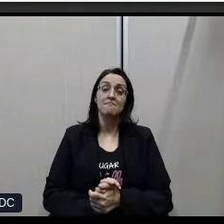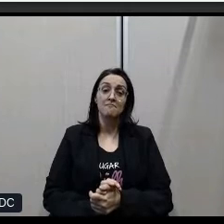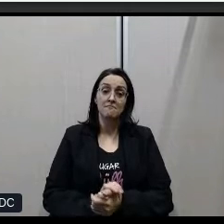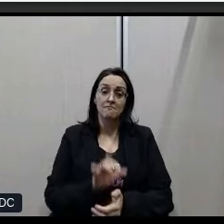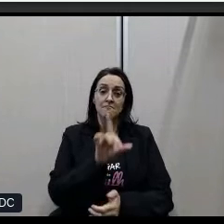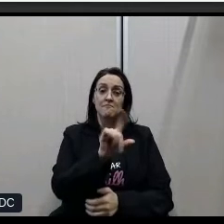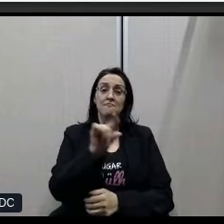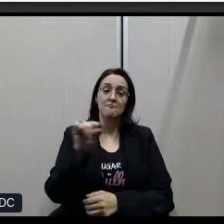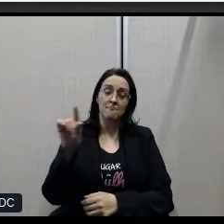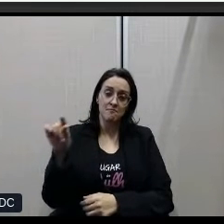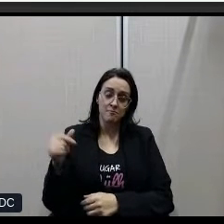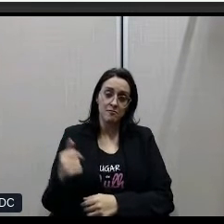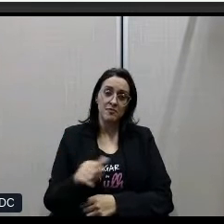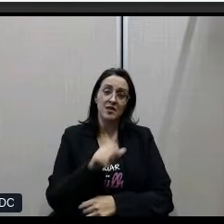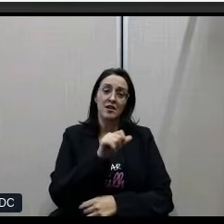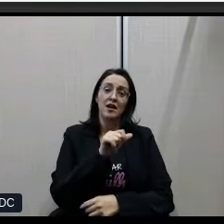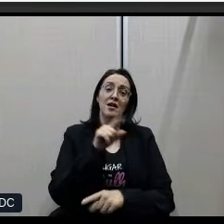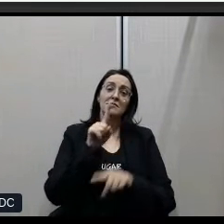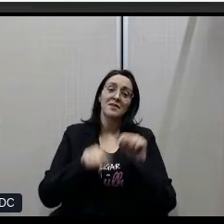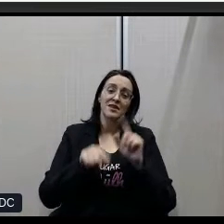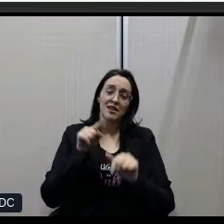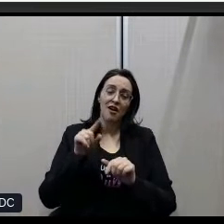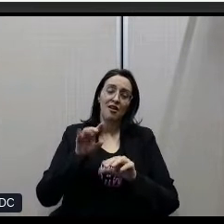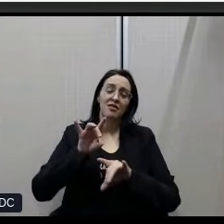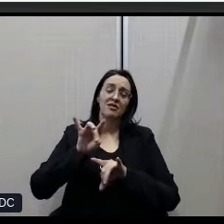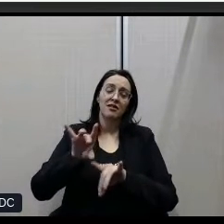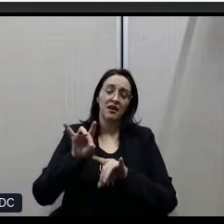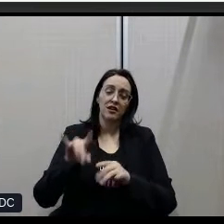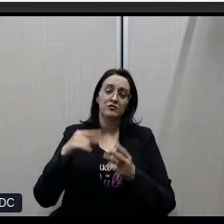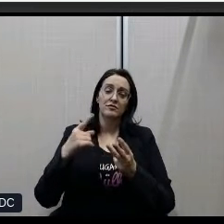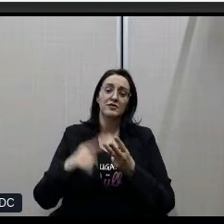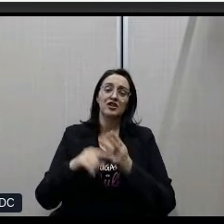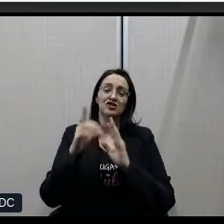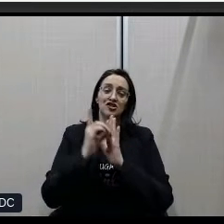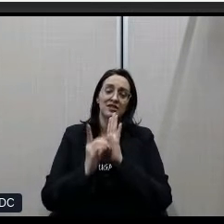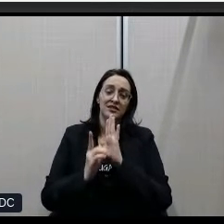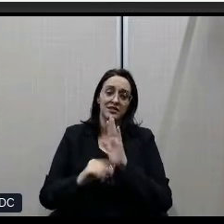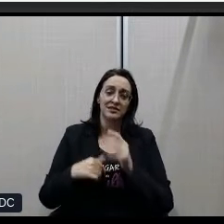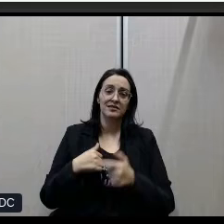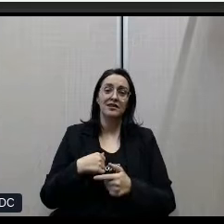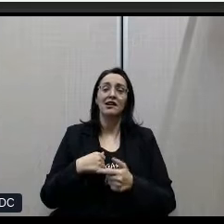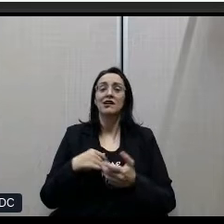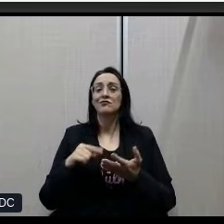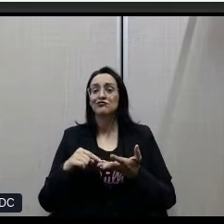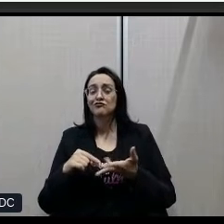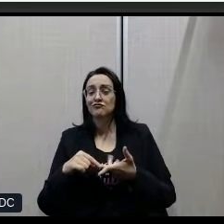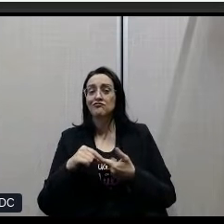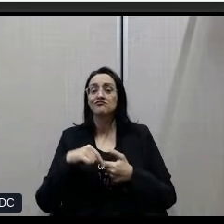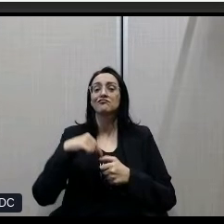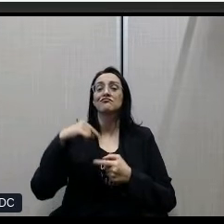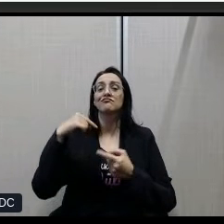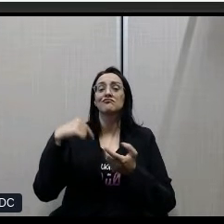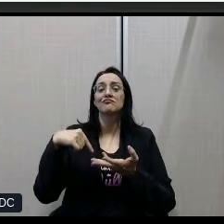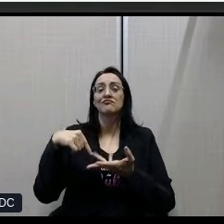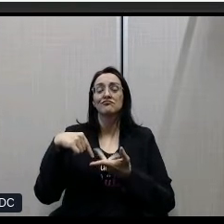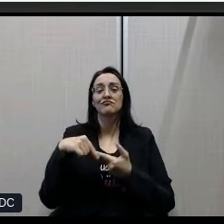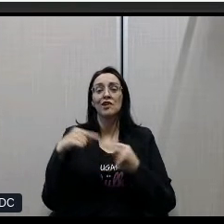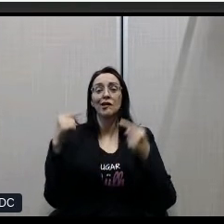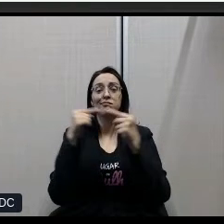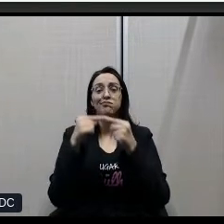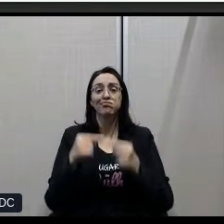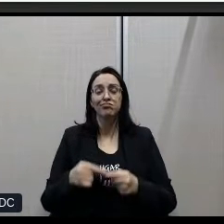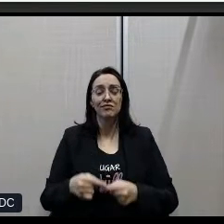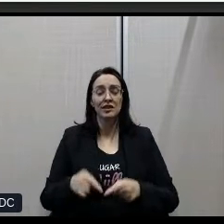selecionei artigos, materiais técnicos, diretrizes, extraí recomendações e agrupei essas